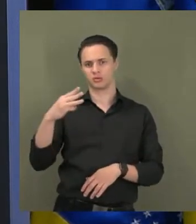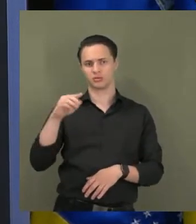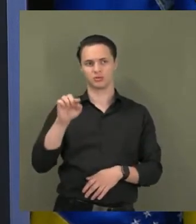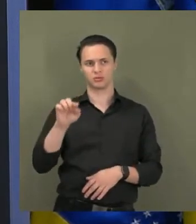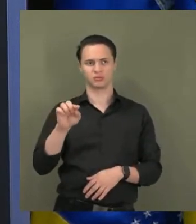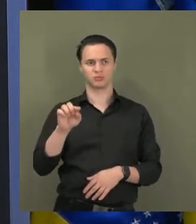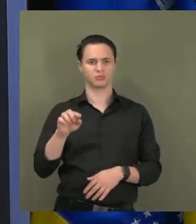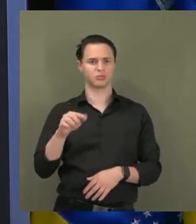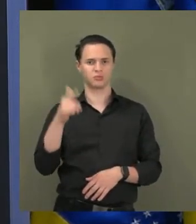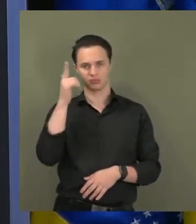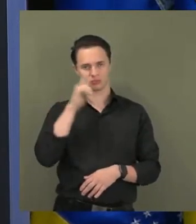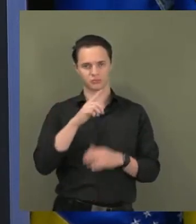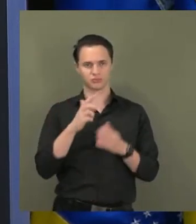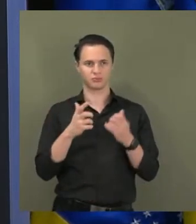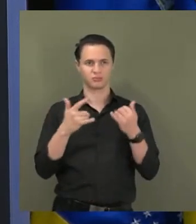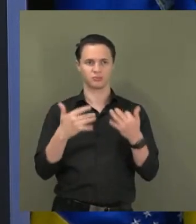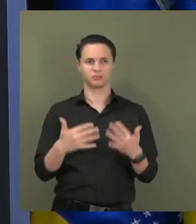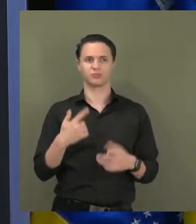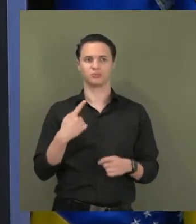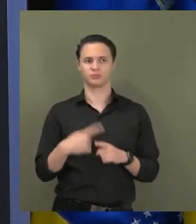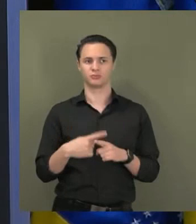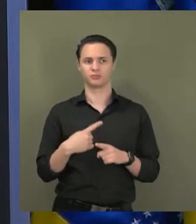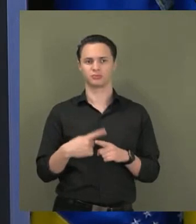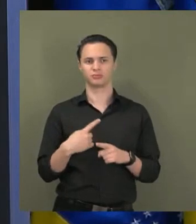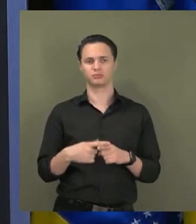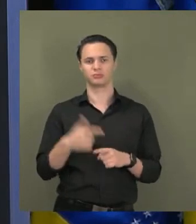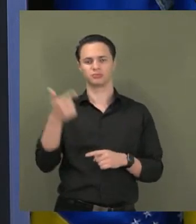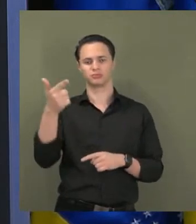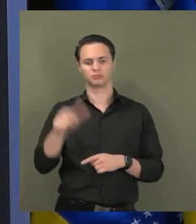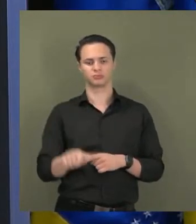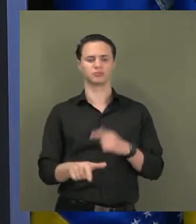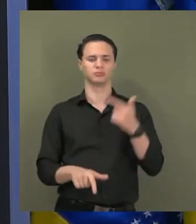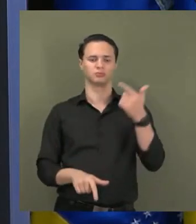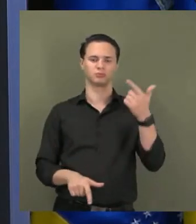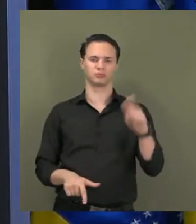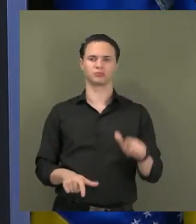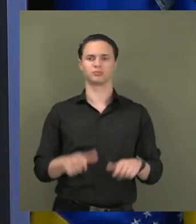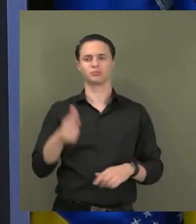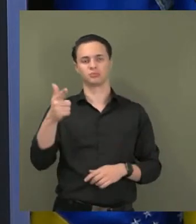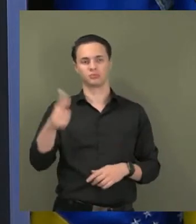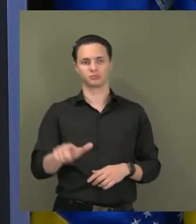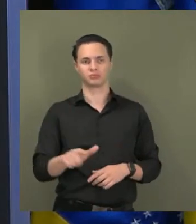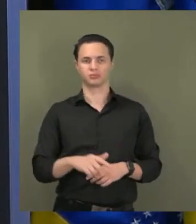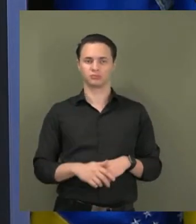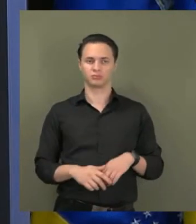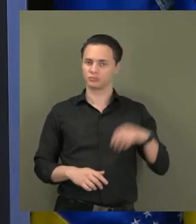não cabe, porque é uma atrás da outra.